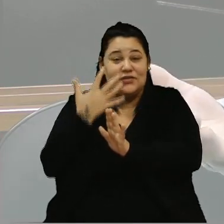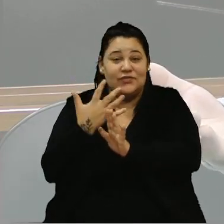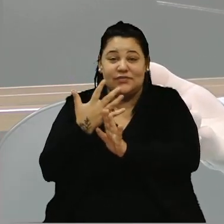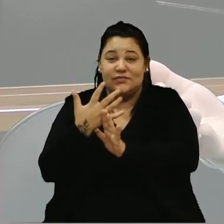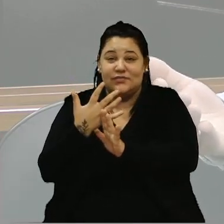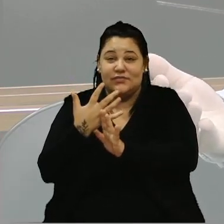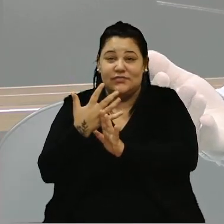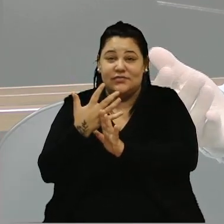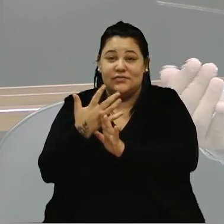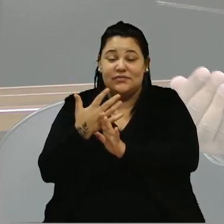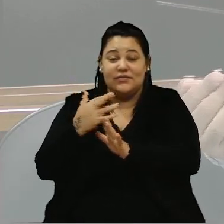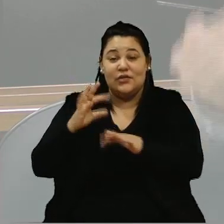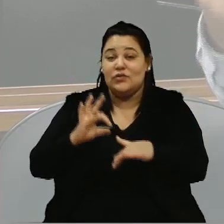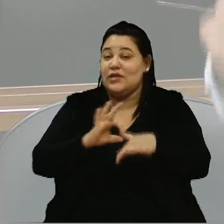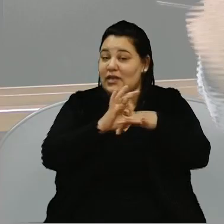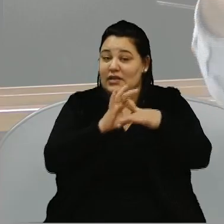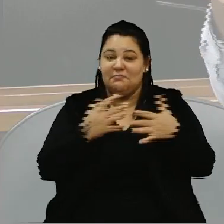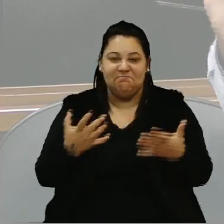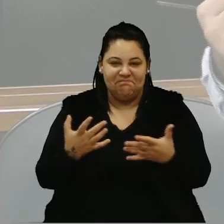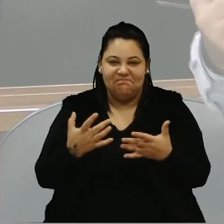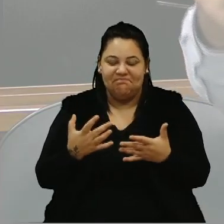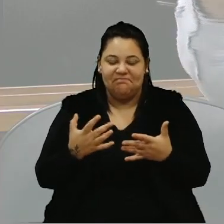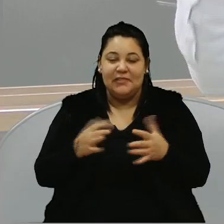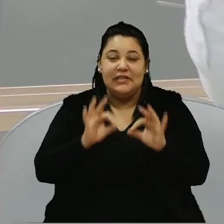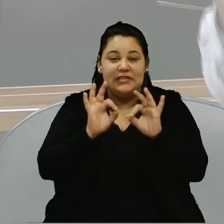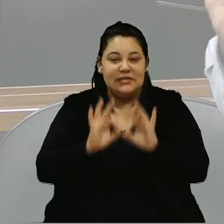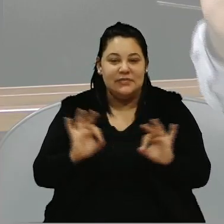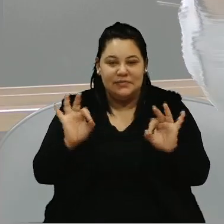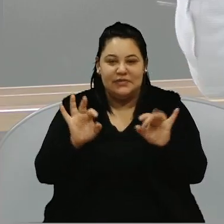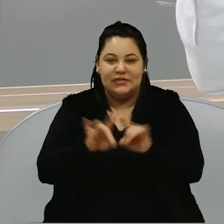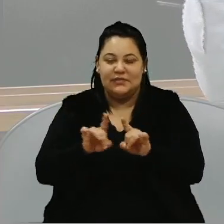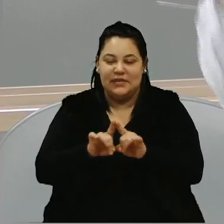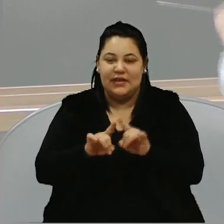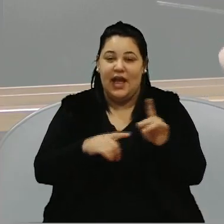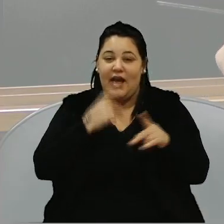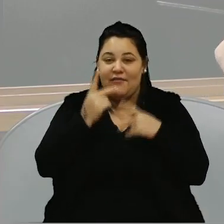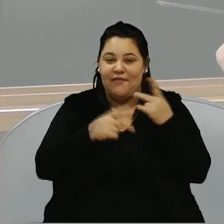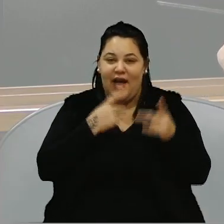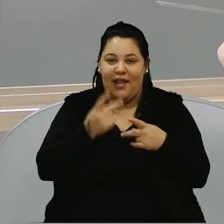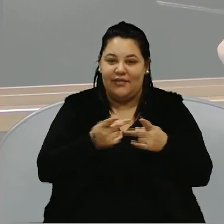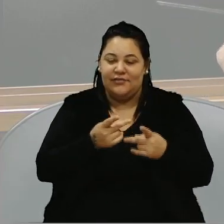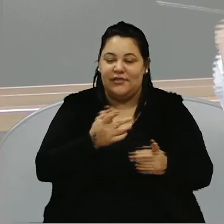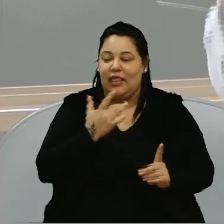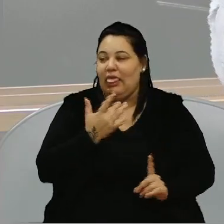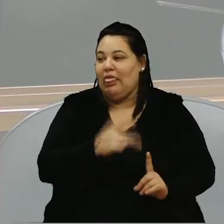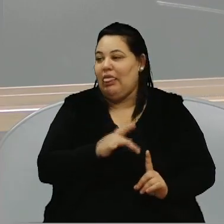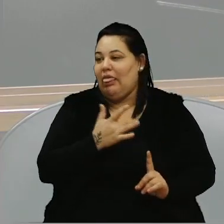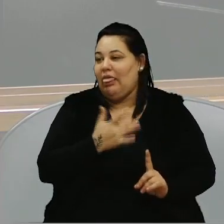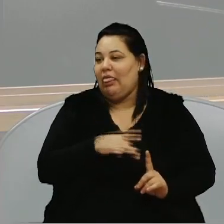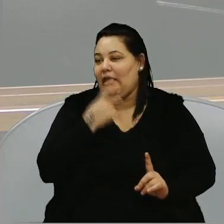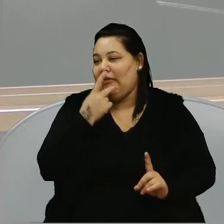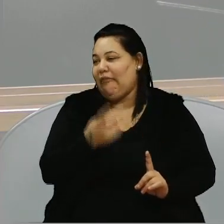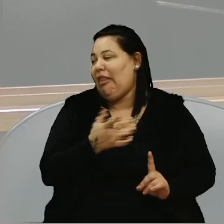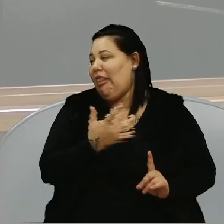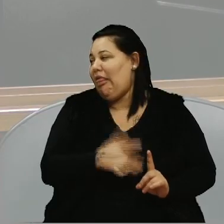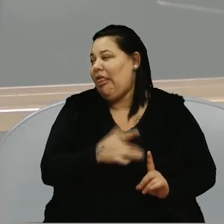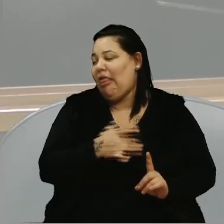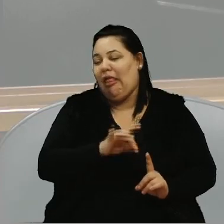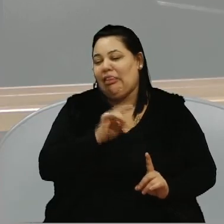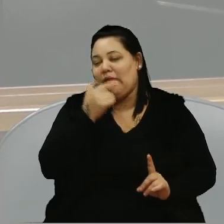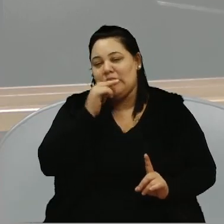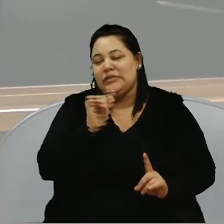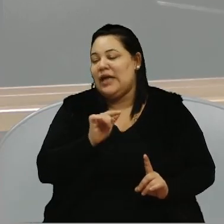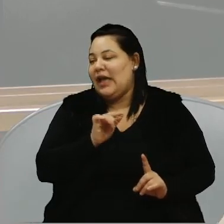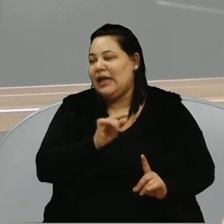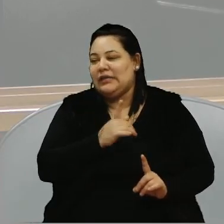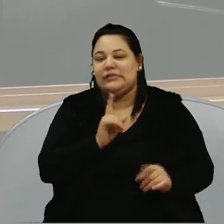gestores. E simplesmente o discurso do vitimismo e de que não dá, que não tem como,